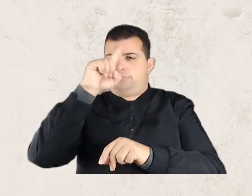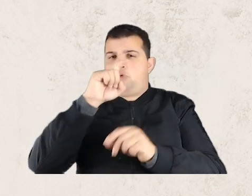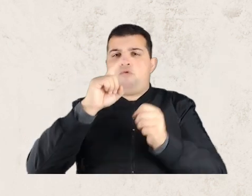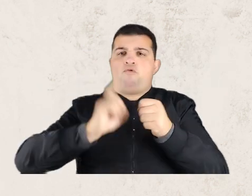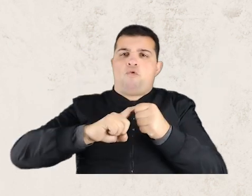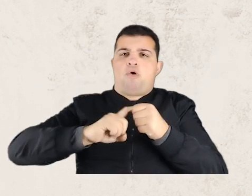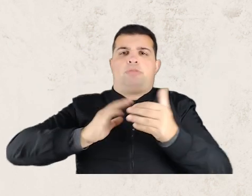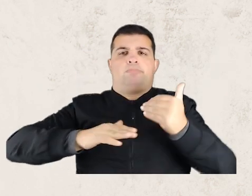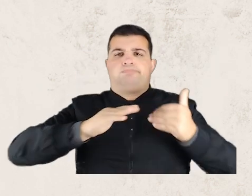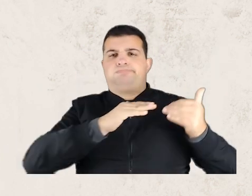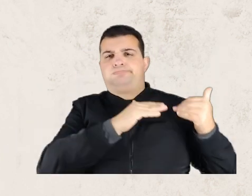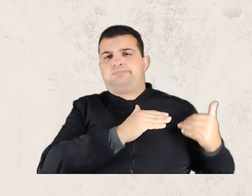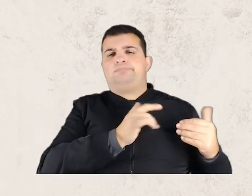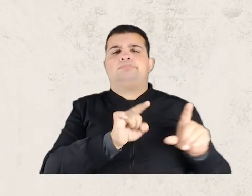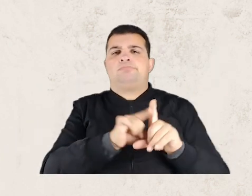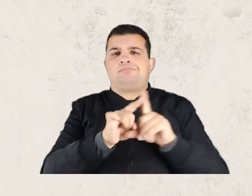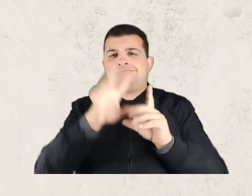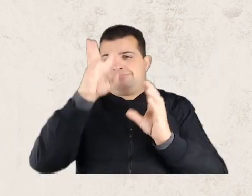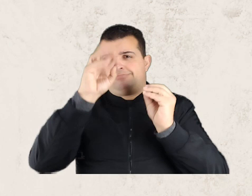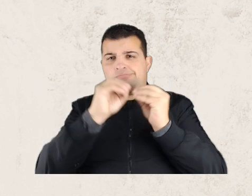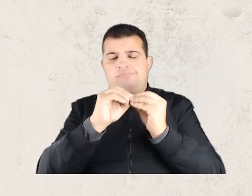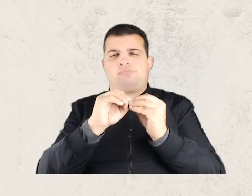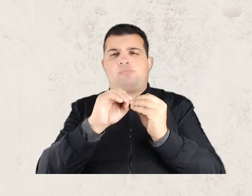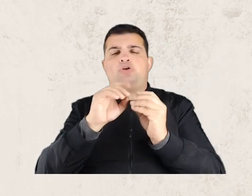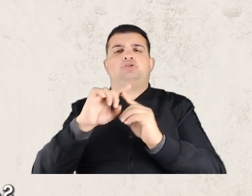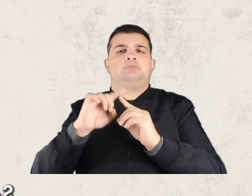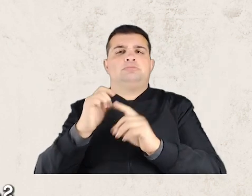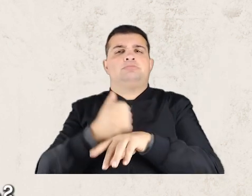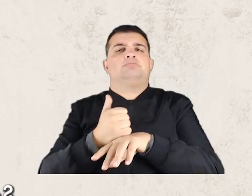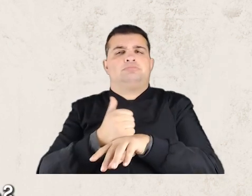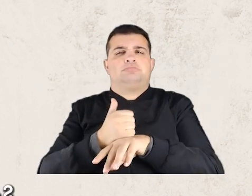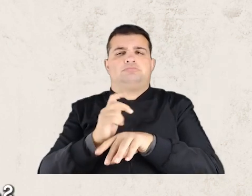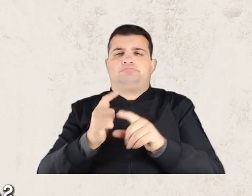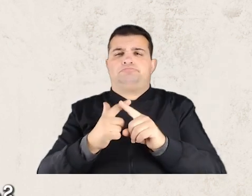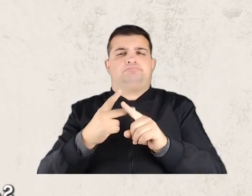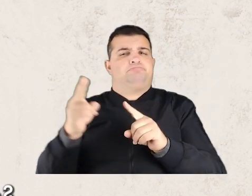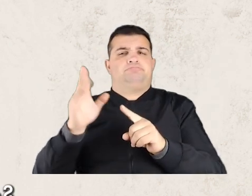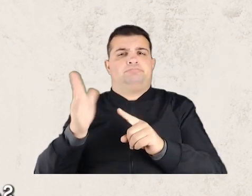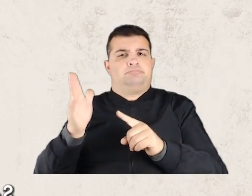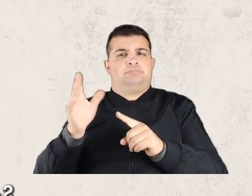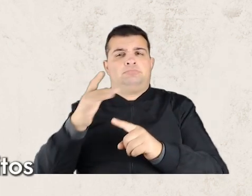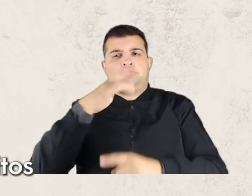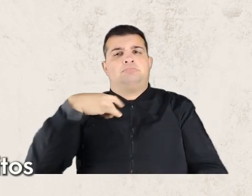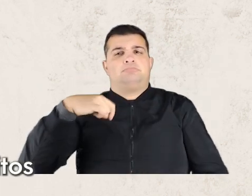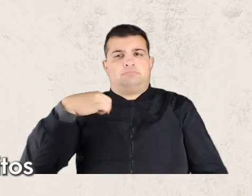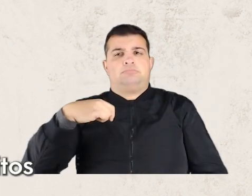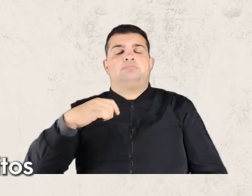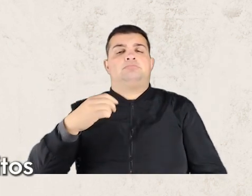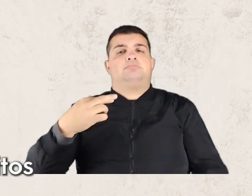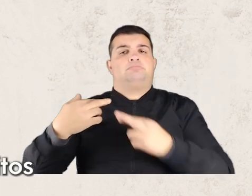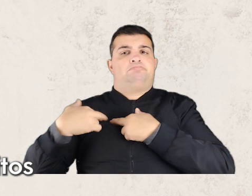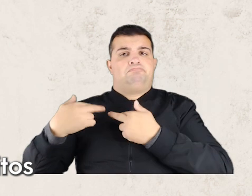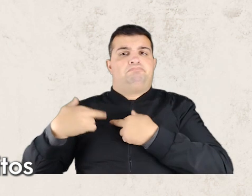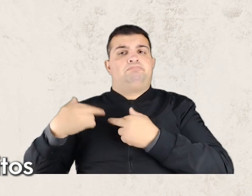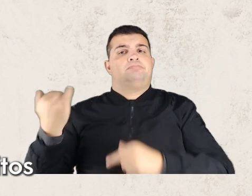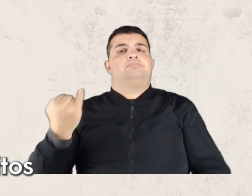empenhada, né, também em fazer essas leituras e análises políticas, de que forma que vamos endurecendo, vamos, né,